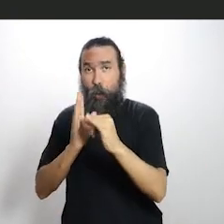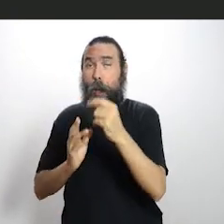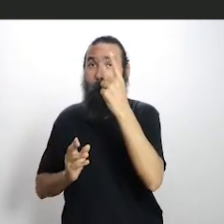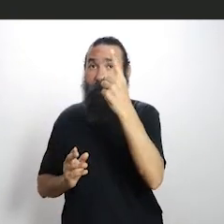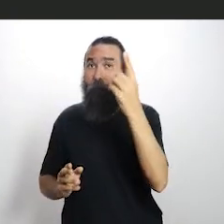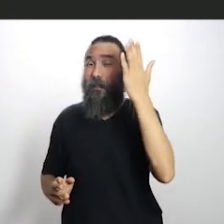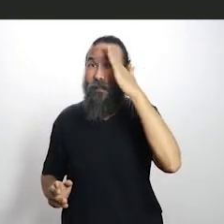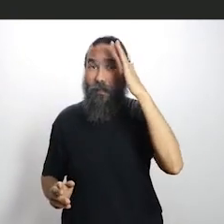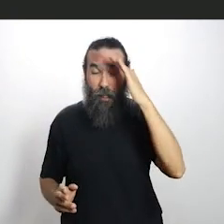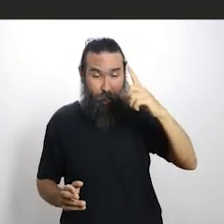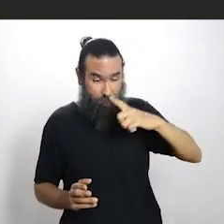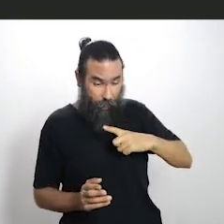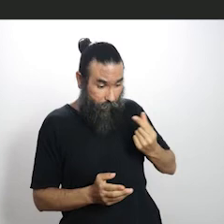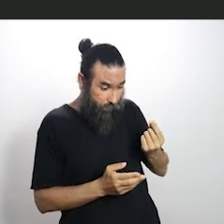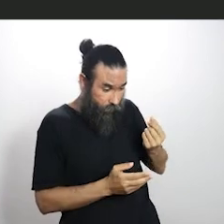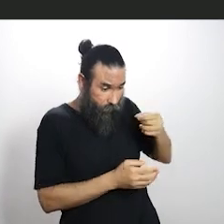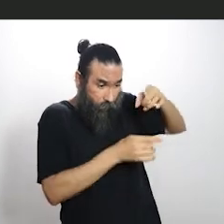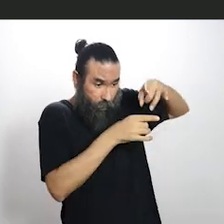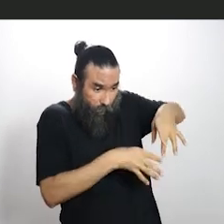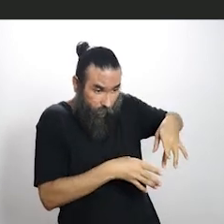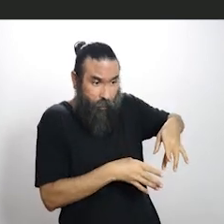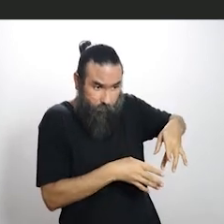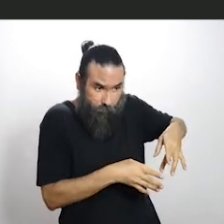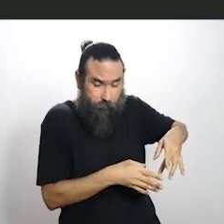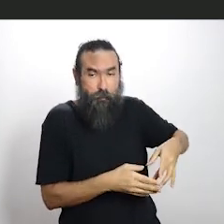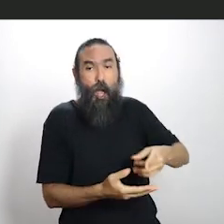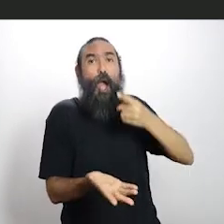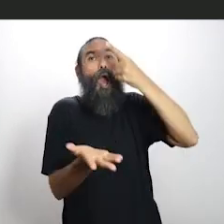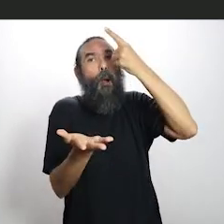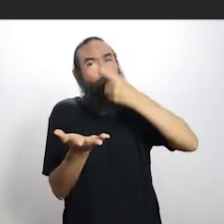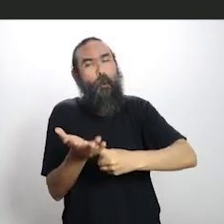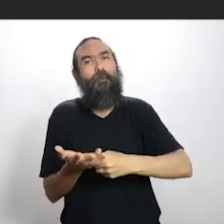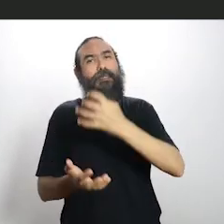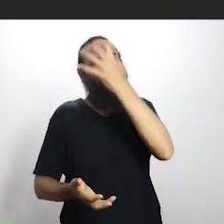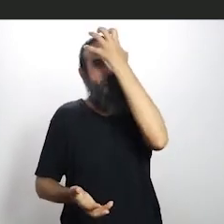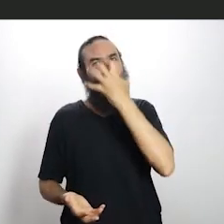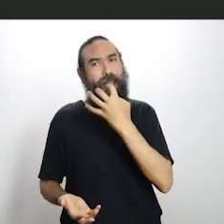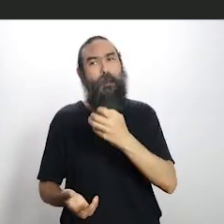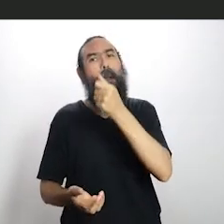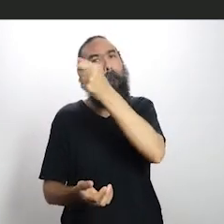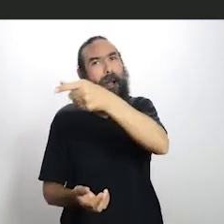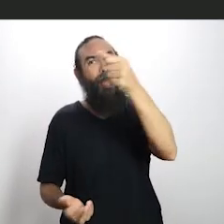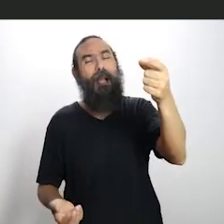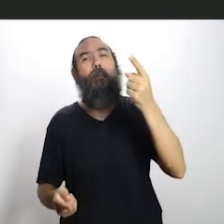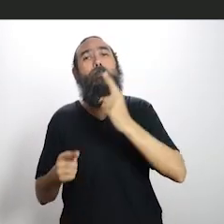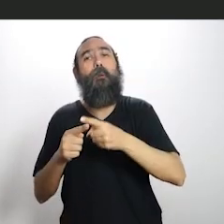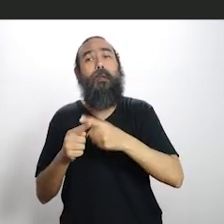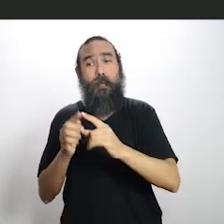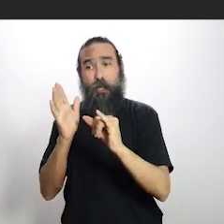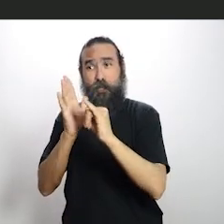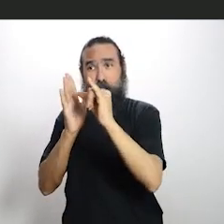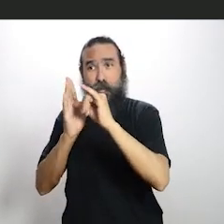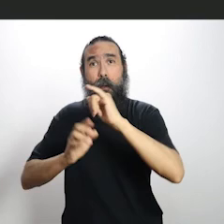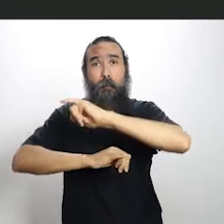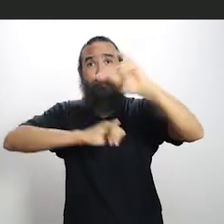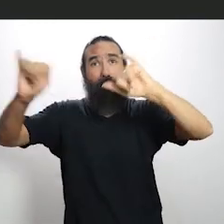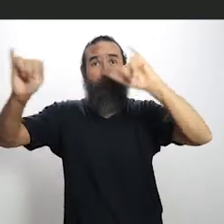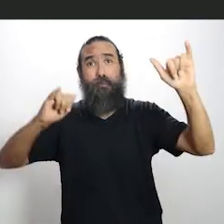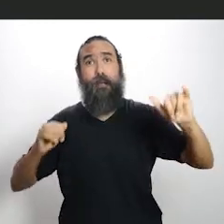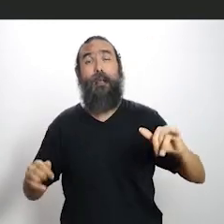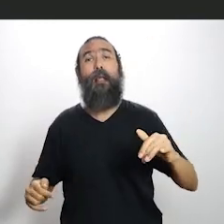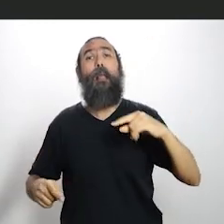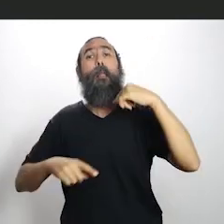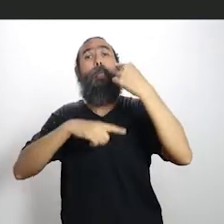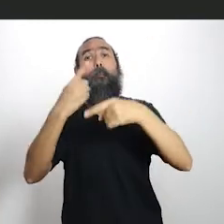abertos aí anos que não foram pagos e com essa grave situação fiscal que o estado de Goiás se encontra o